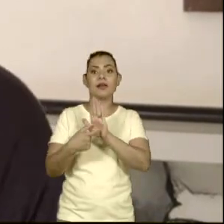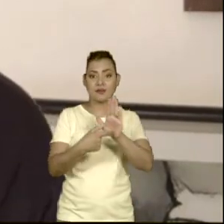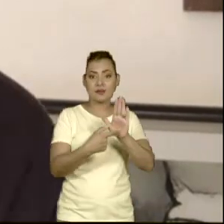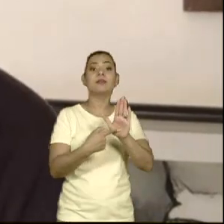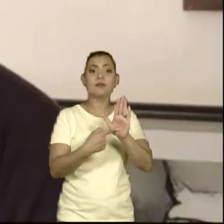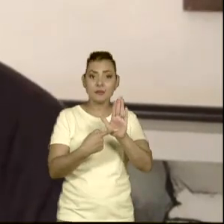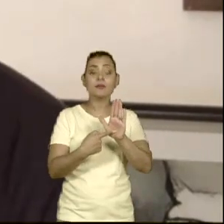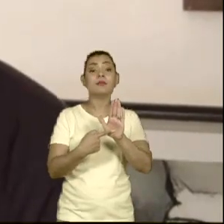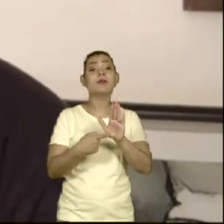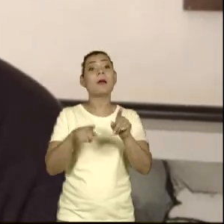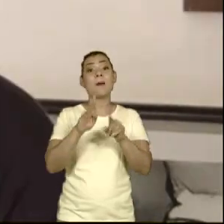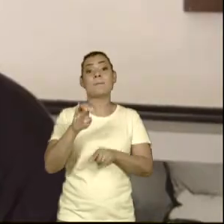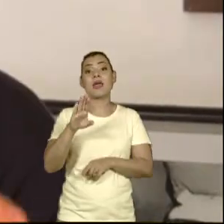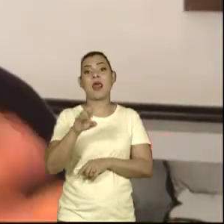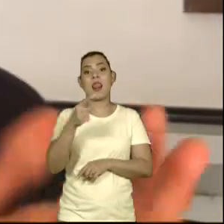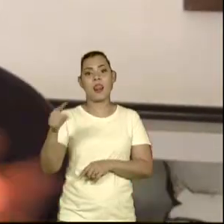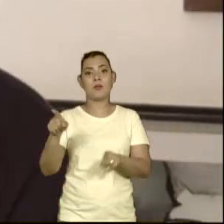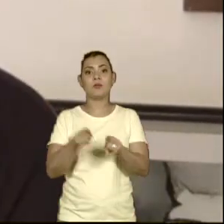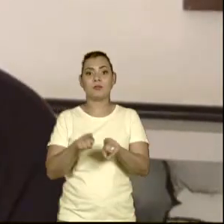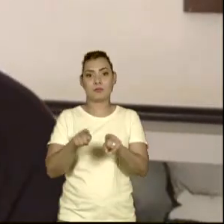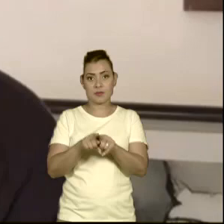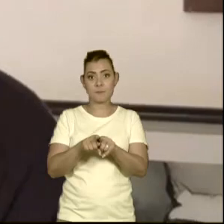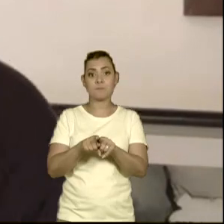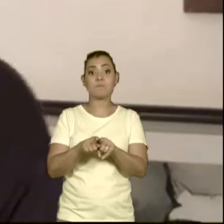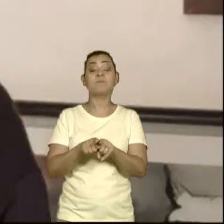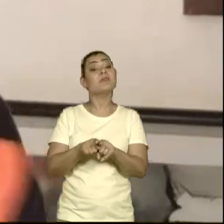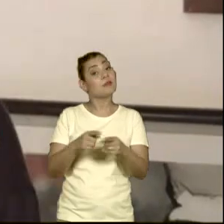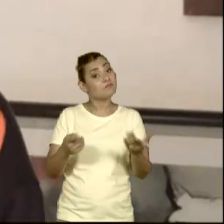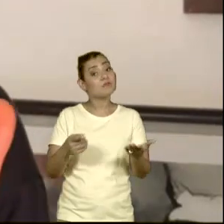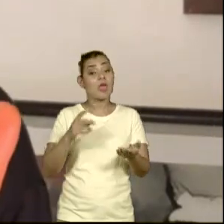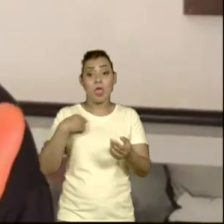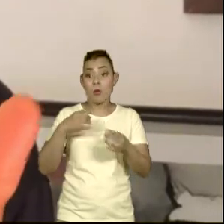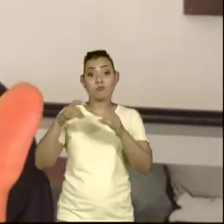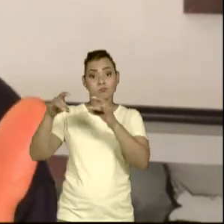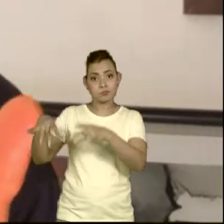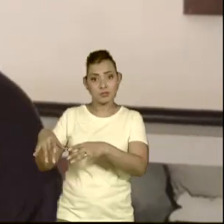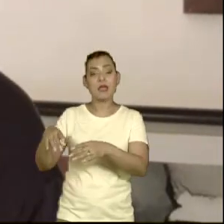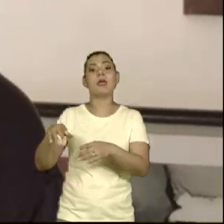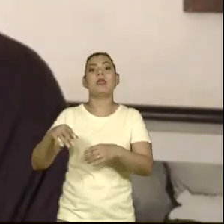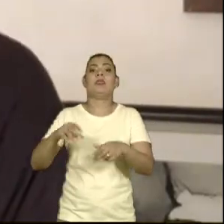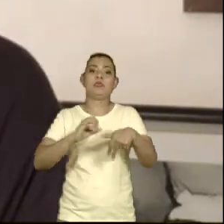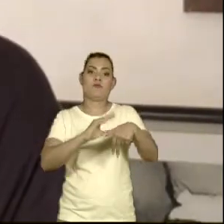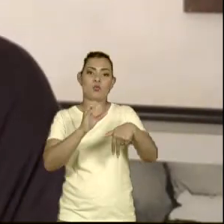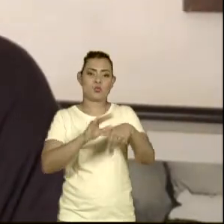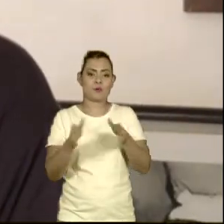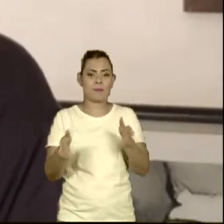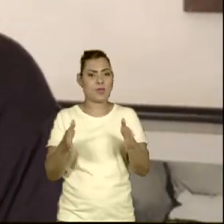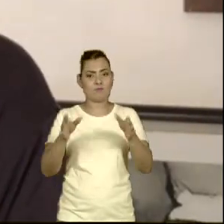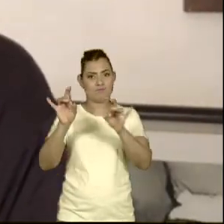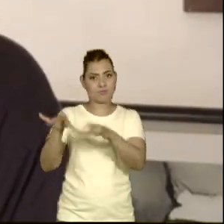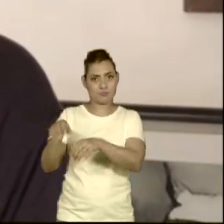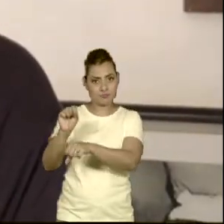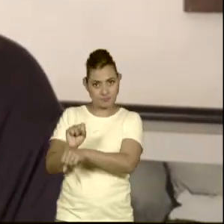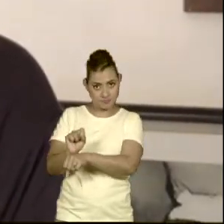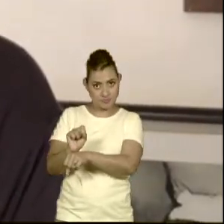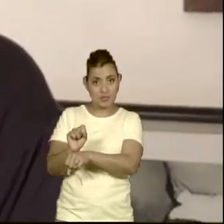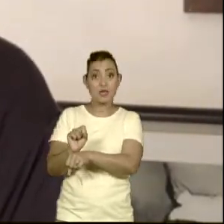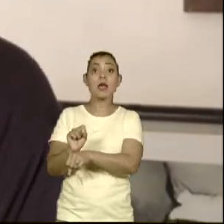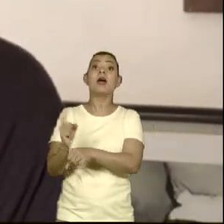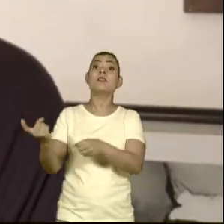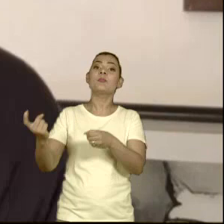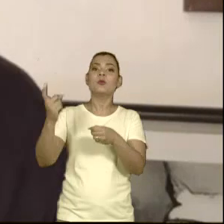finalmente acabou. Quando o Bamba acabou em 1990, eu saí da TV Cultura por um tempinho, um tempo depois de ser